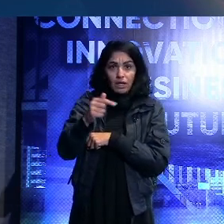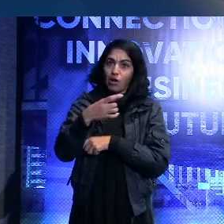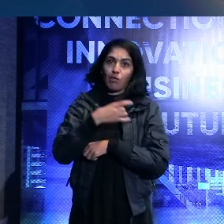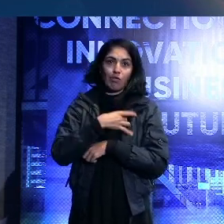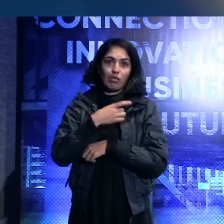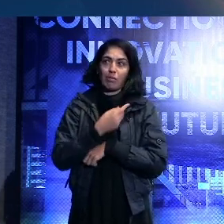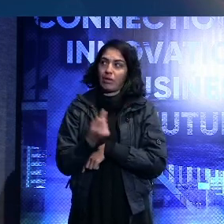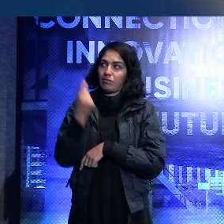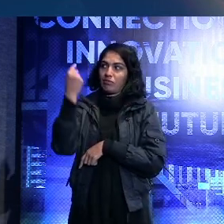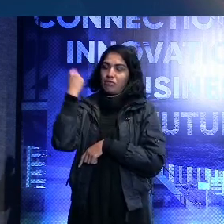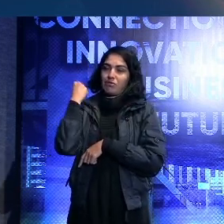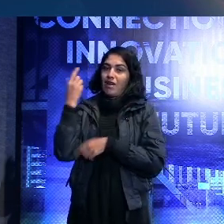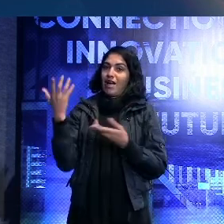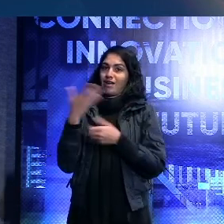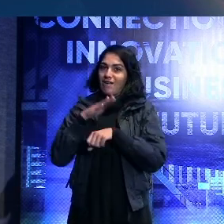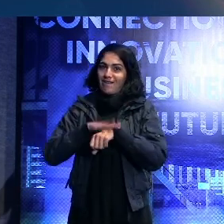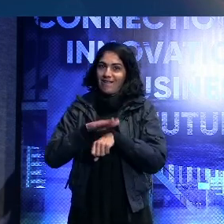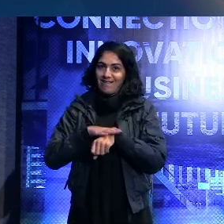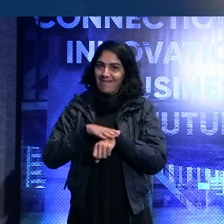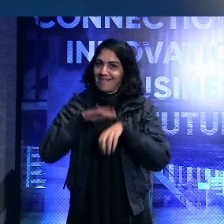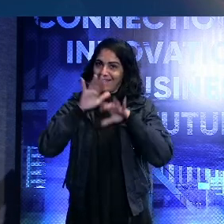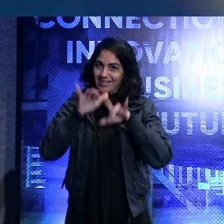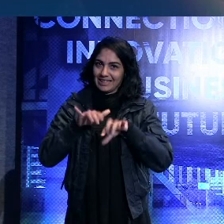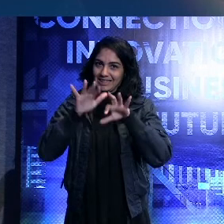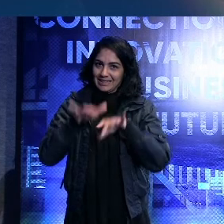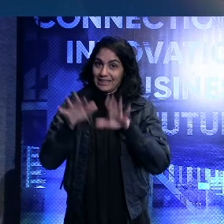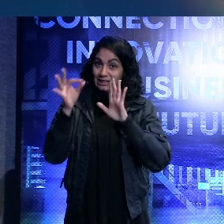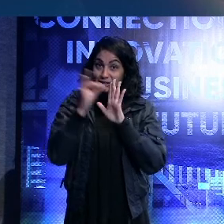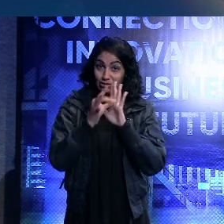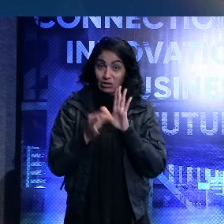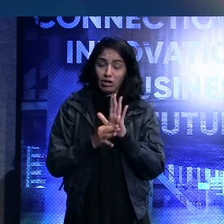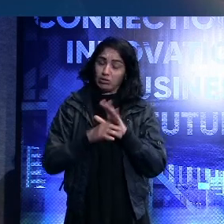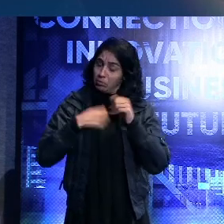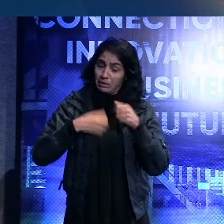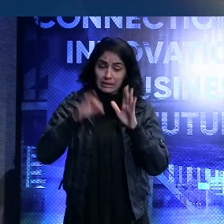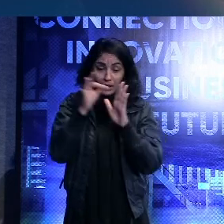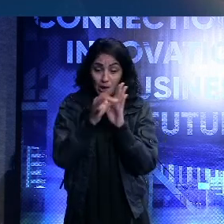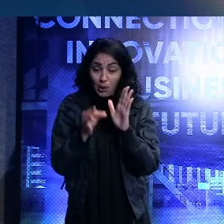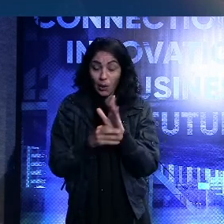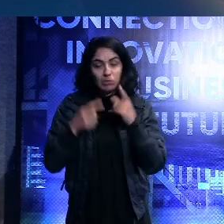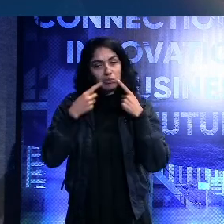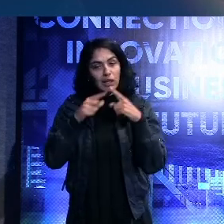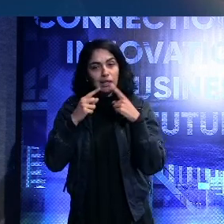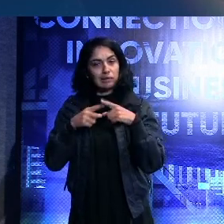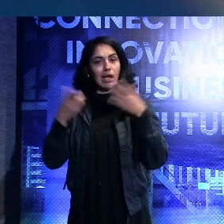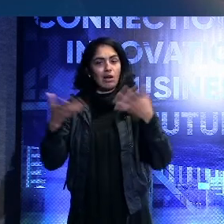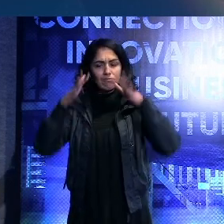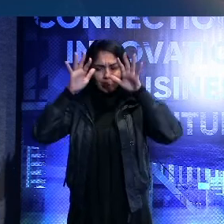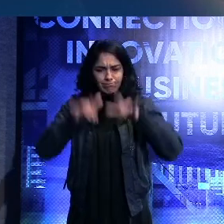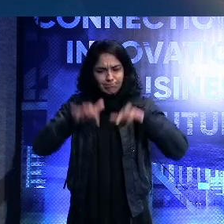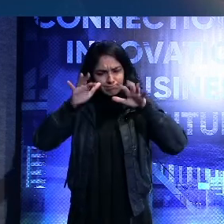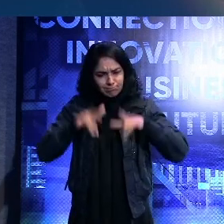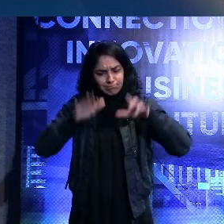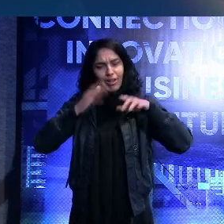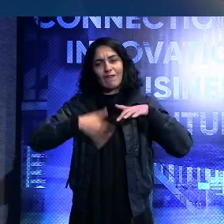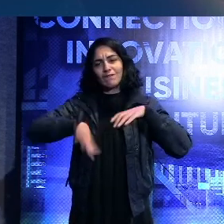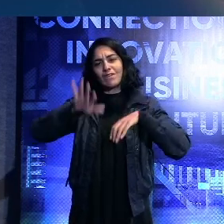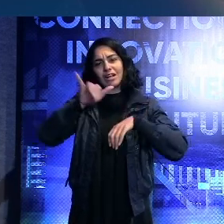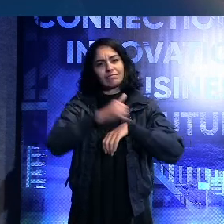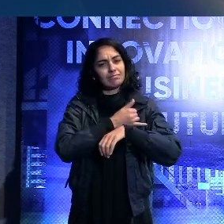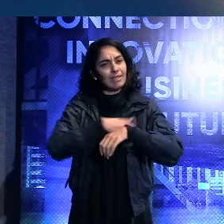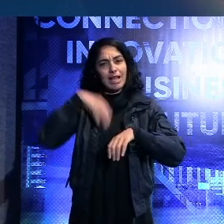agora. Se você tem código para ser criticado. Então, escrevam. Cara, e a gente só aprende